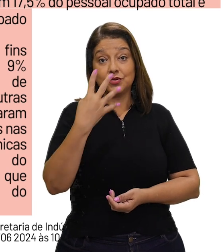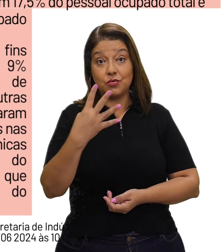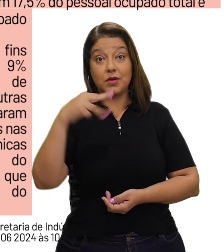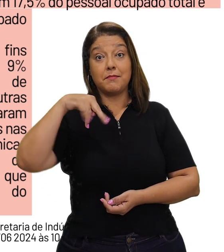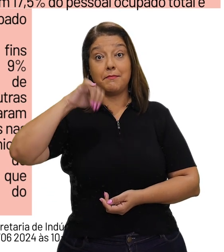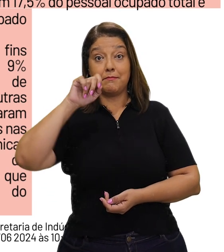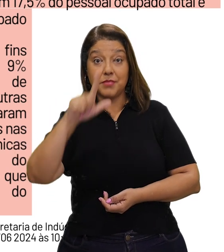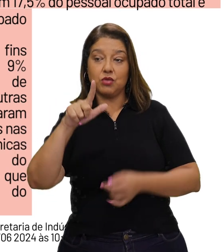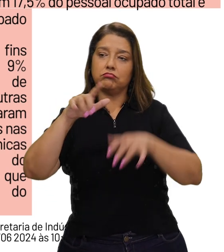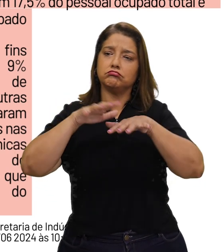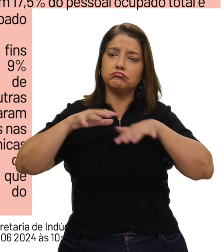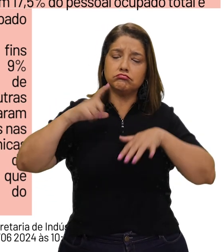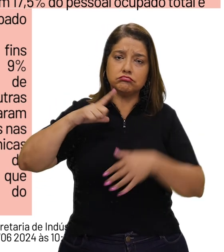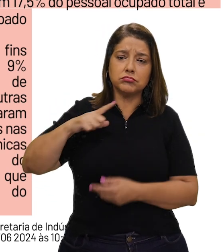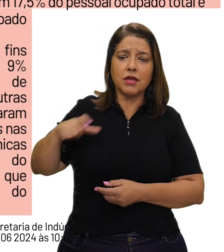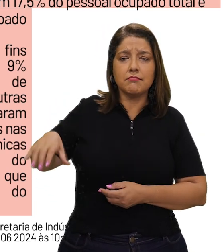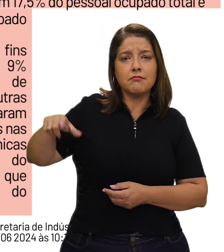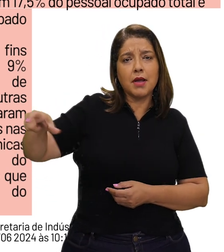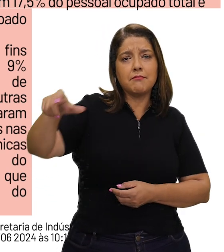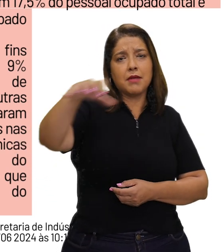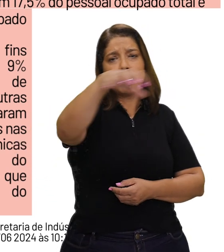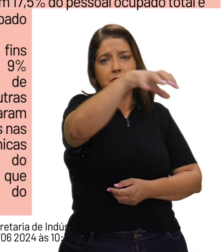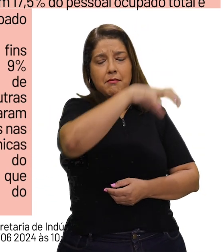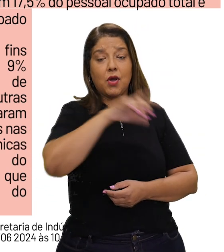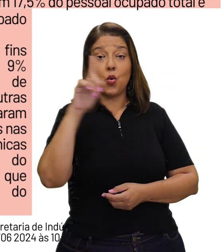atuantes em Goiás, o que representa